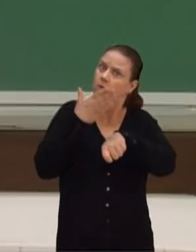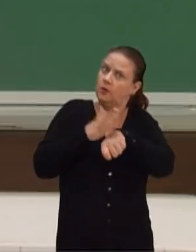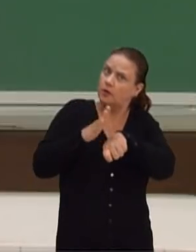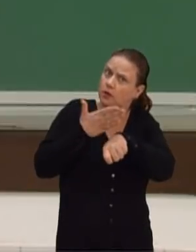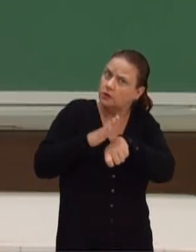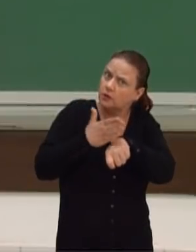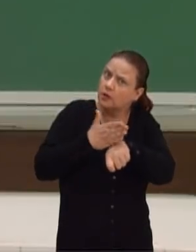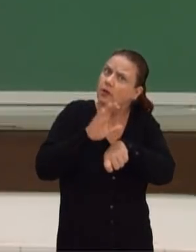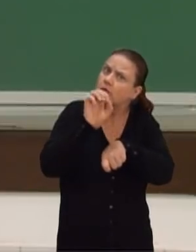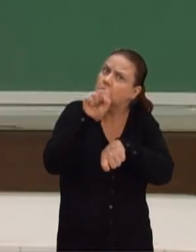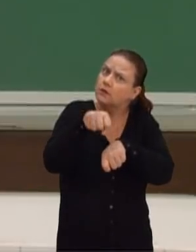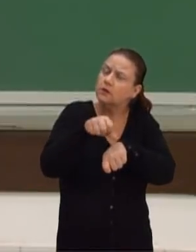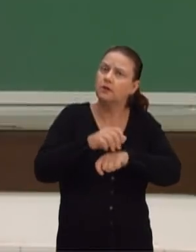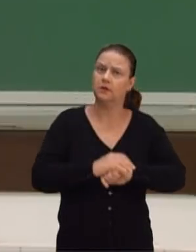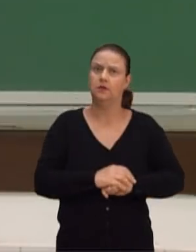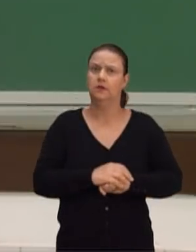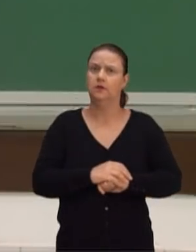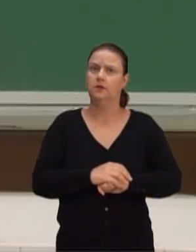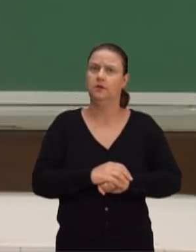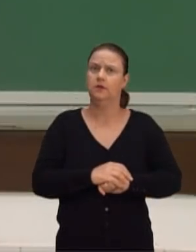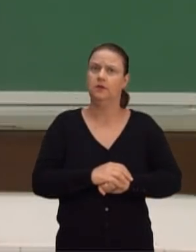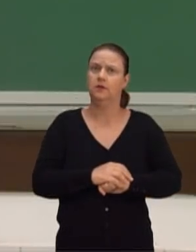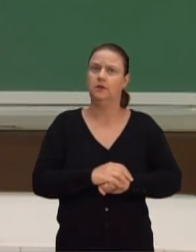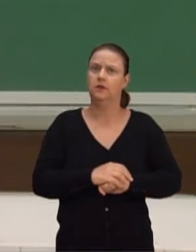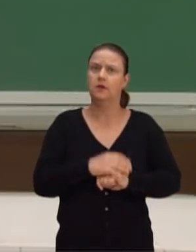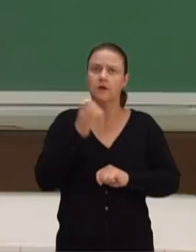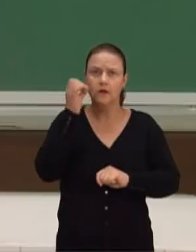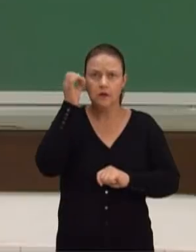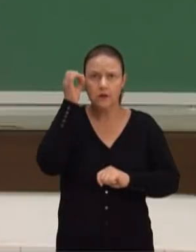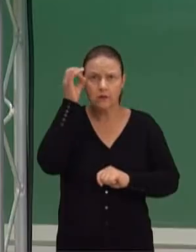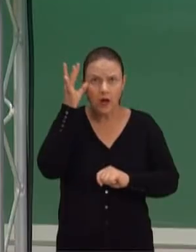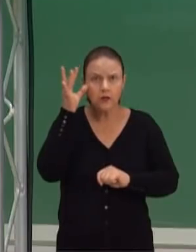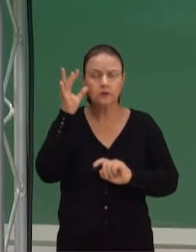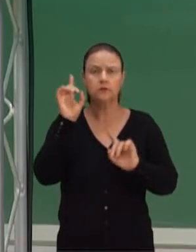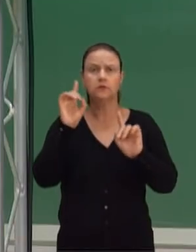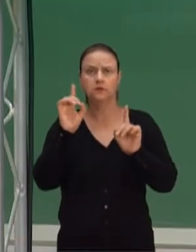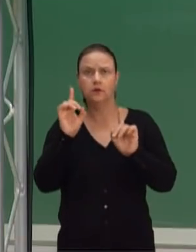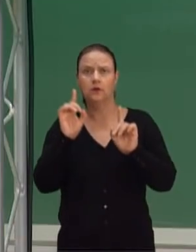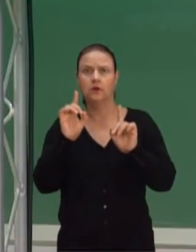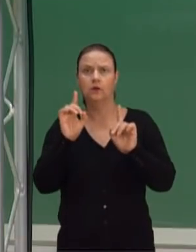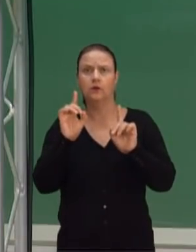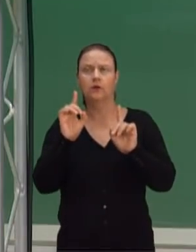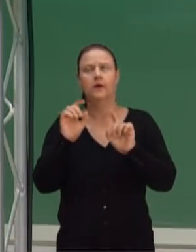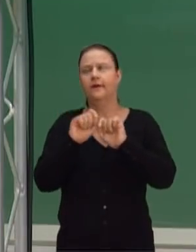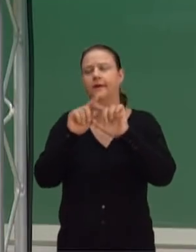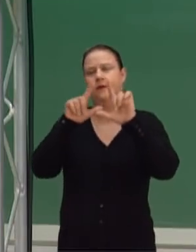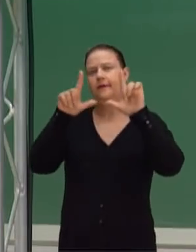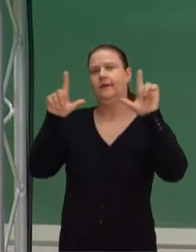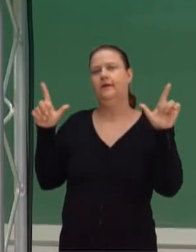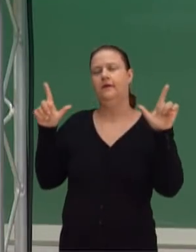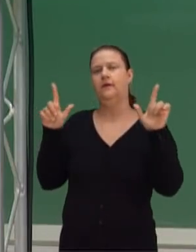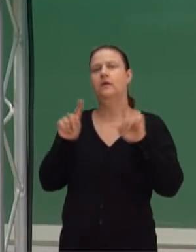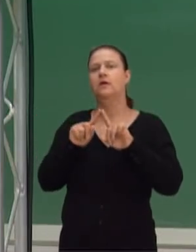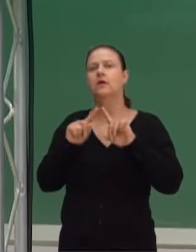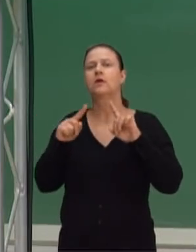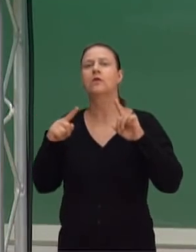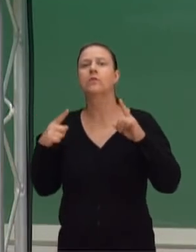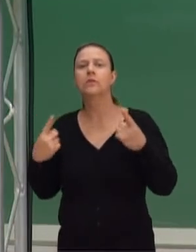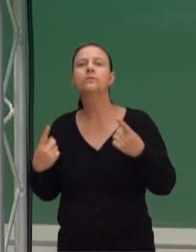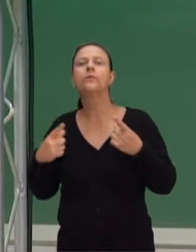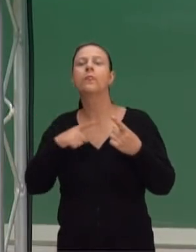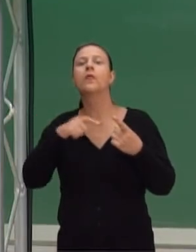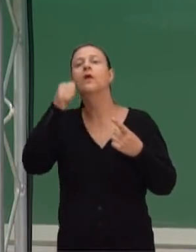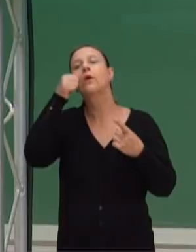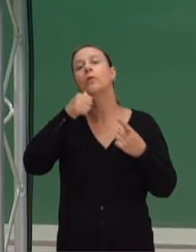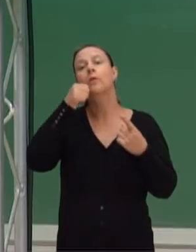você falou que não, que nós temos que praticar. Não é muito fácil. Sim, tarefa de escrever não é fácil, não. Clarice Lispector, para vocês terem